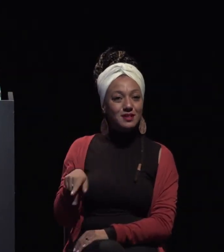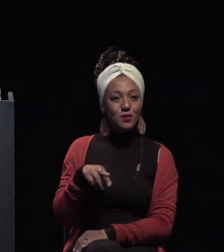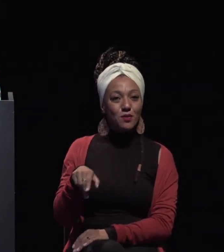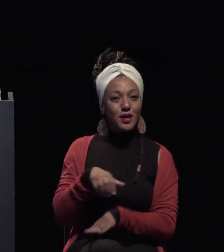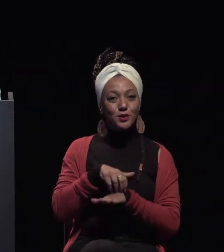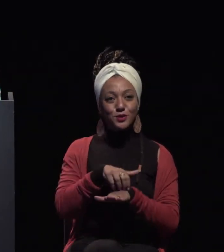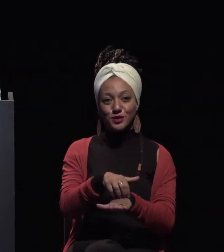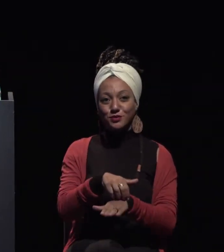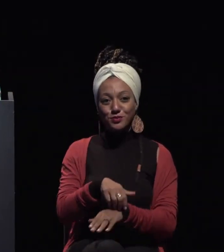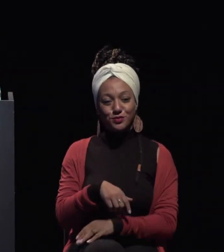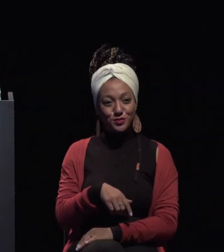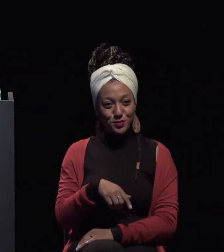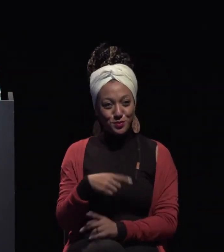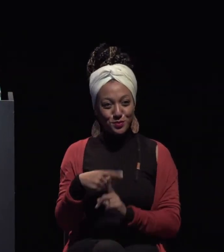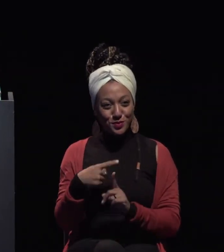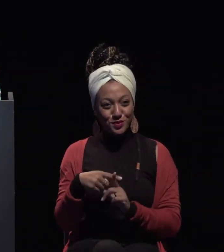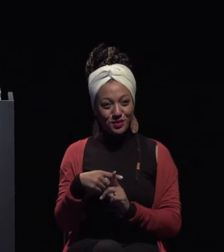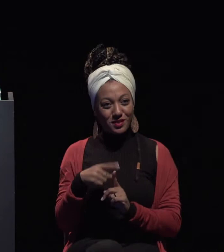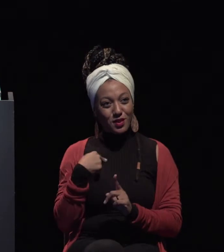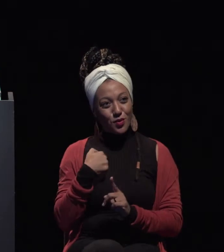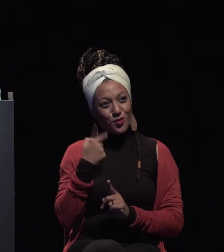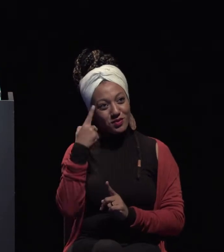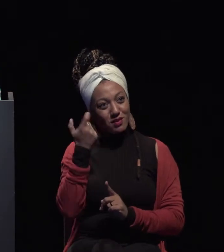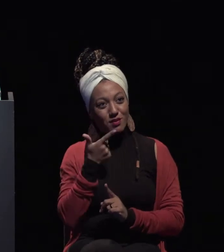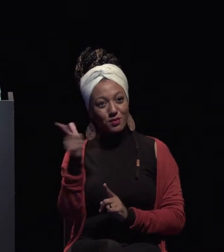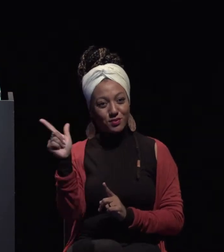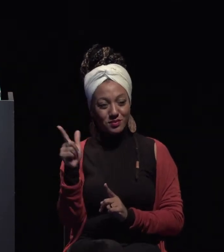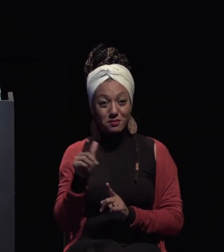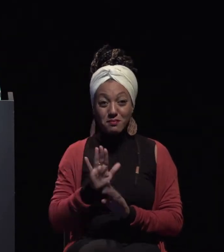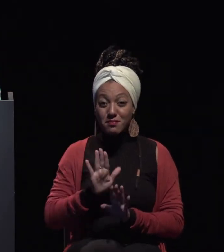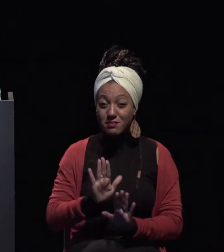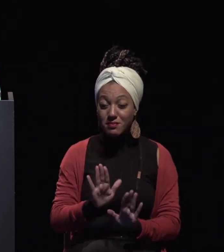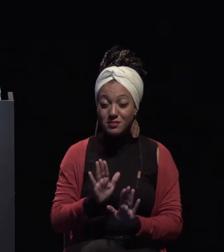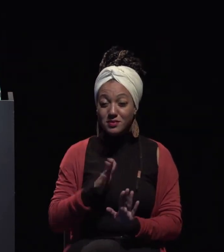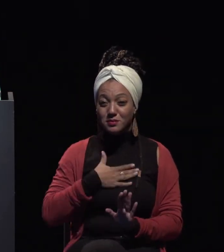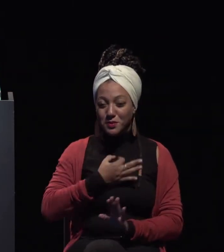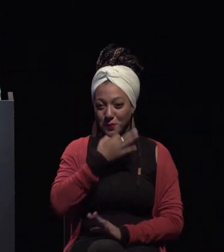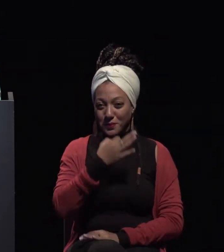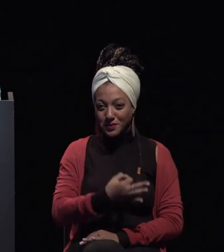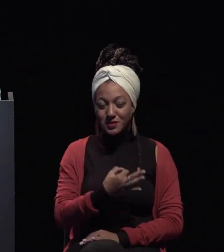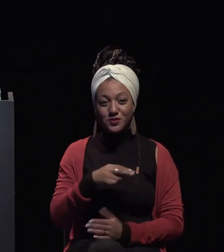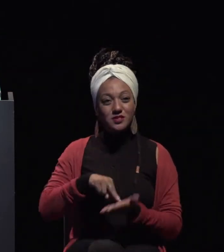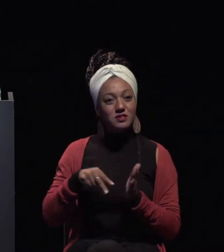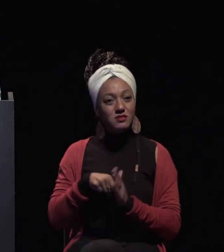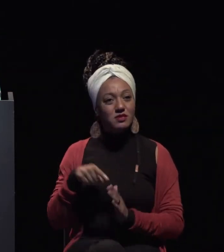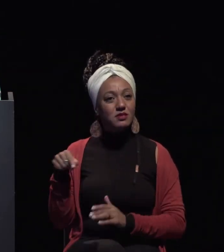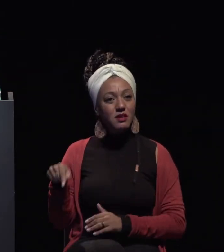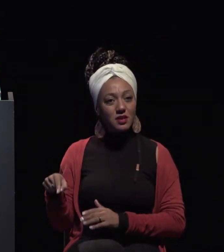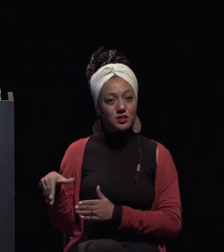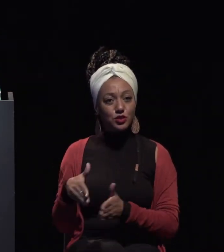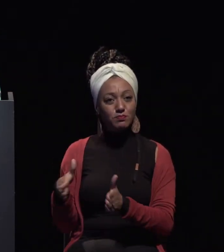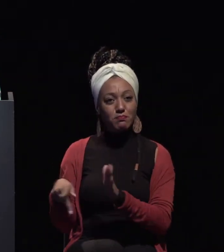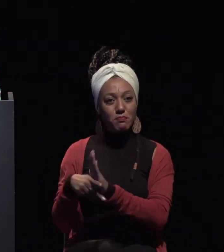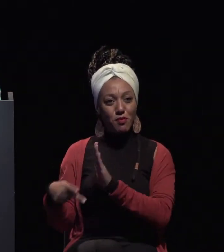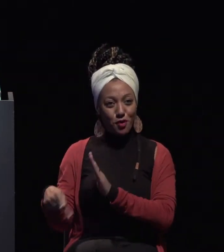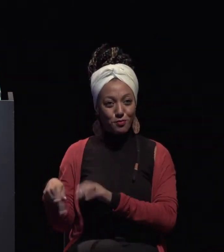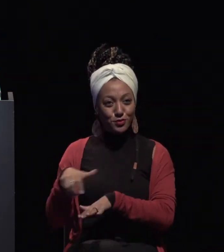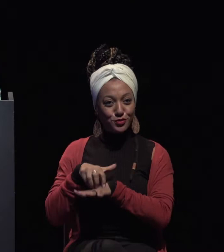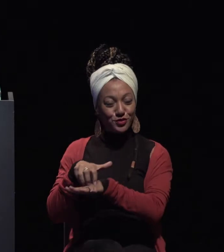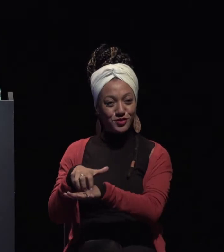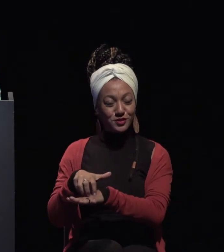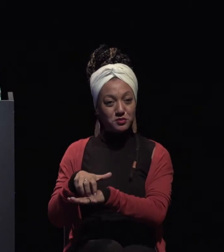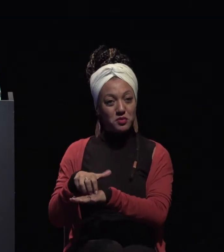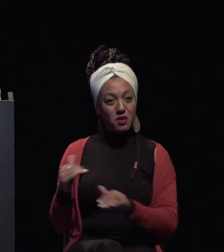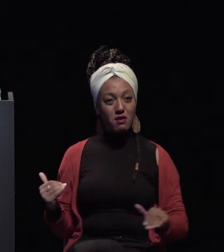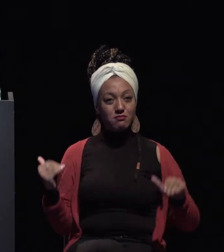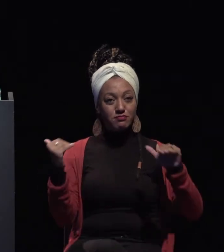turismo, que a gente estava falando de outra coisa, mas que, para mim, era tão rico quanto, ou mais, porque a gente estava falando